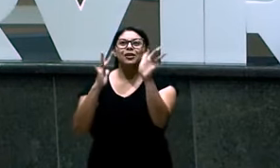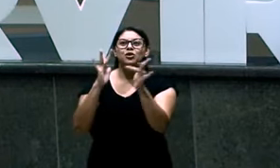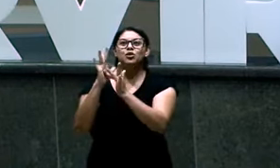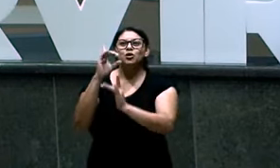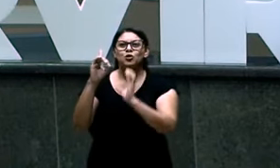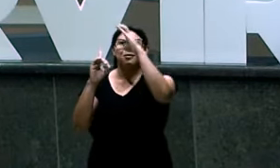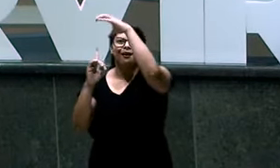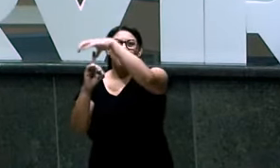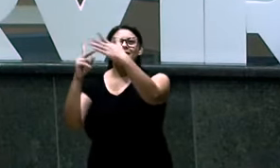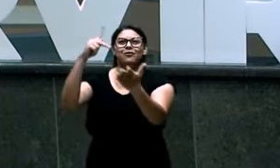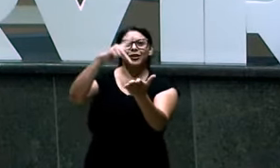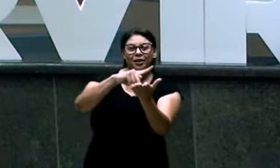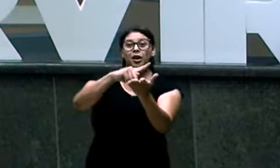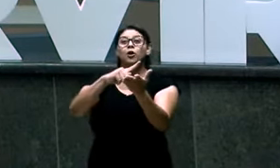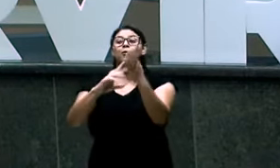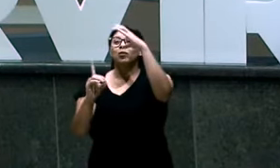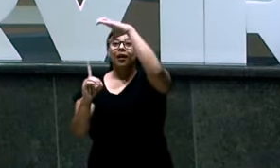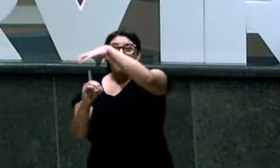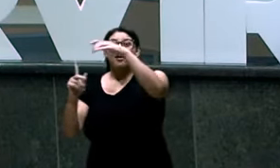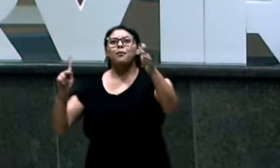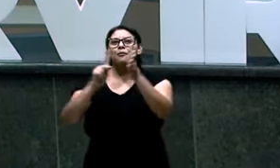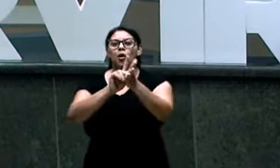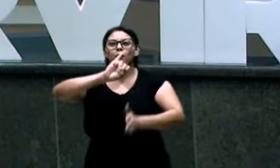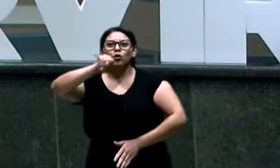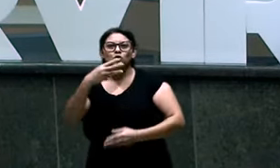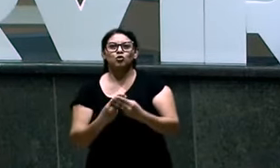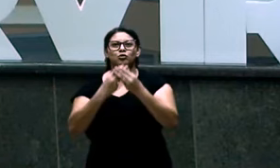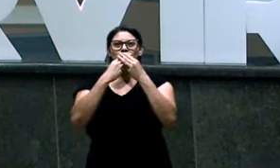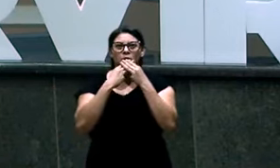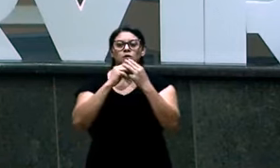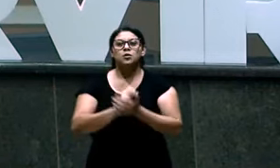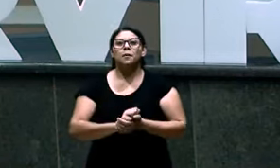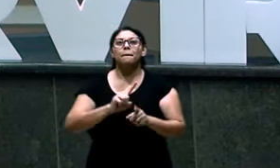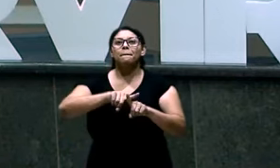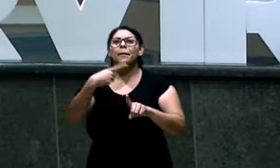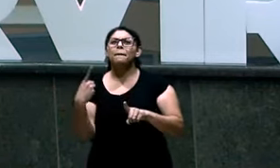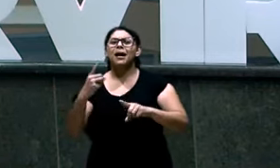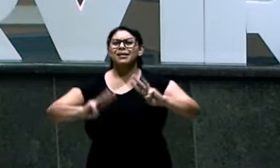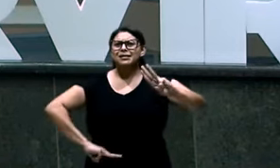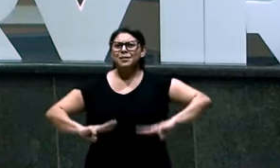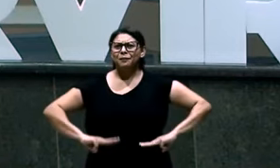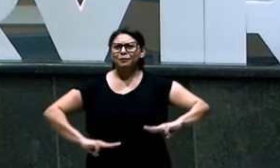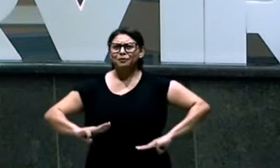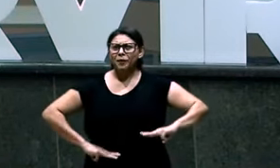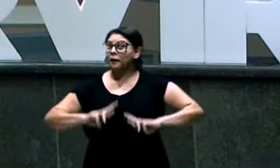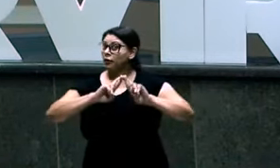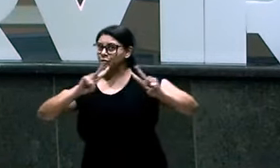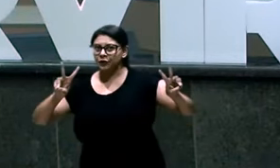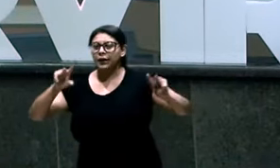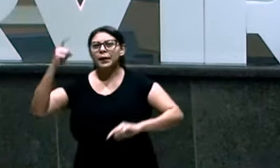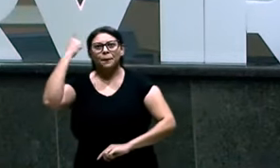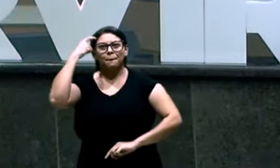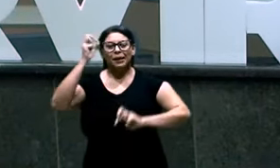rei dos judeus. Mas Marcos, a sua objetividade se distancia da de Mateus.